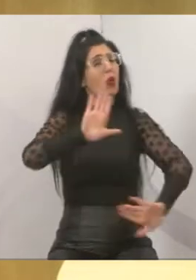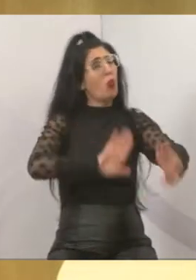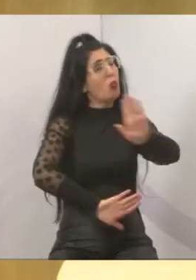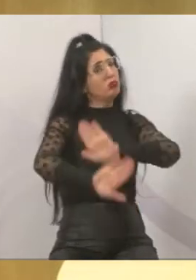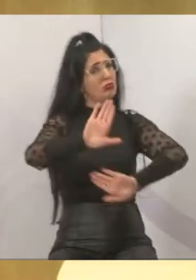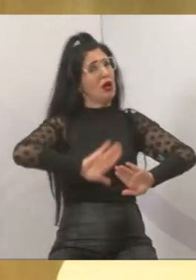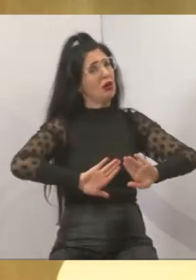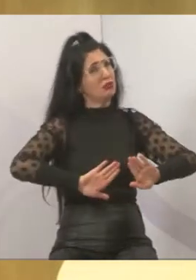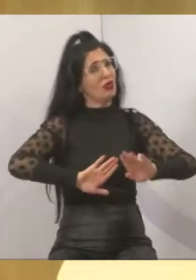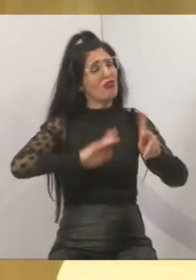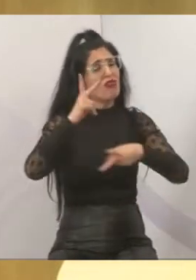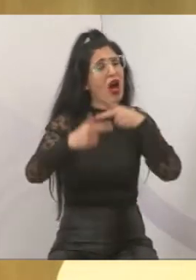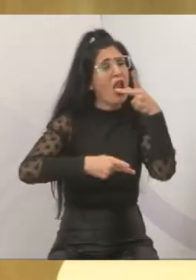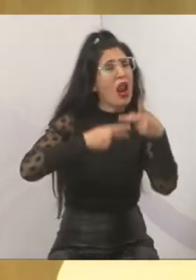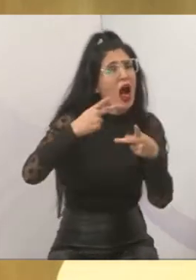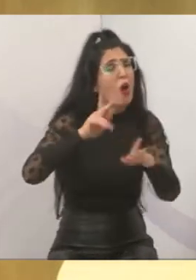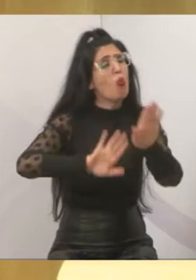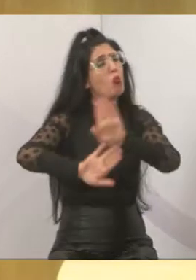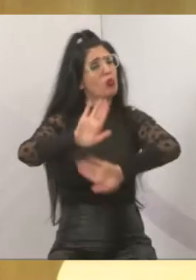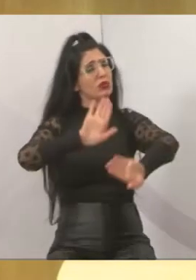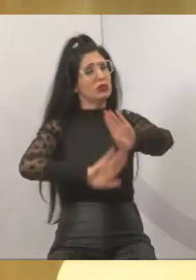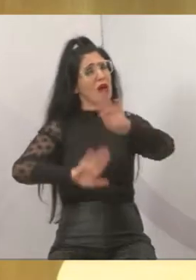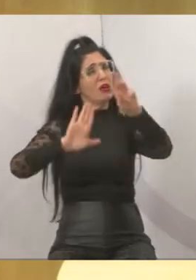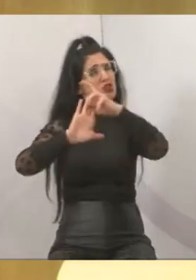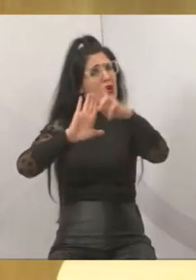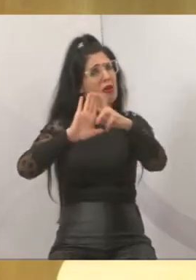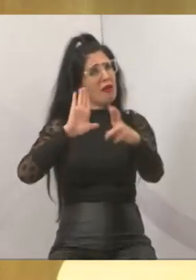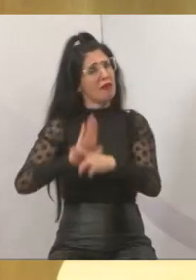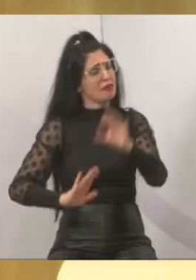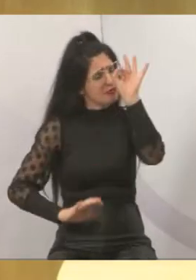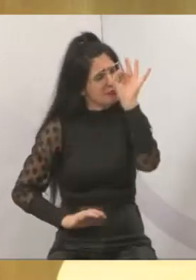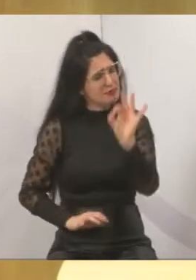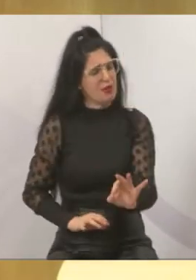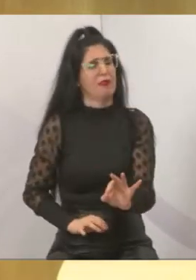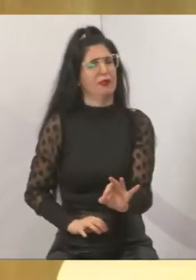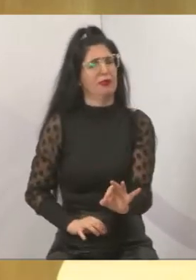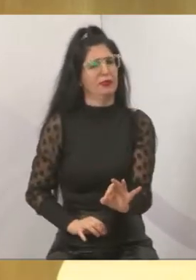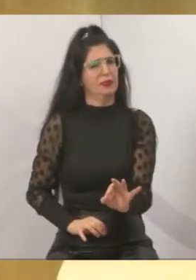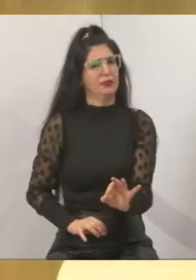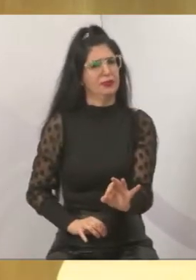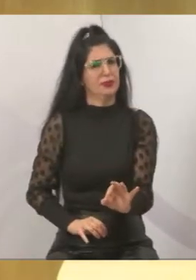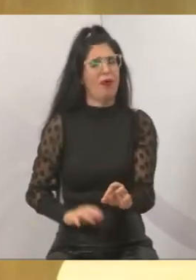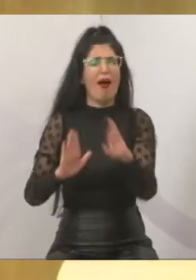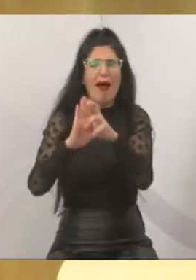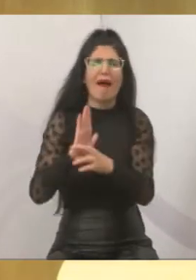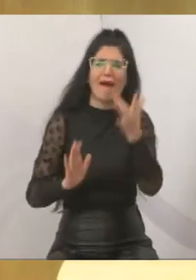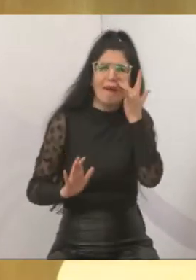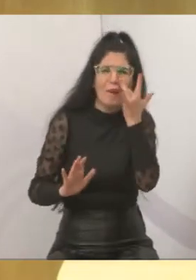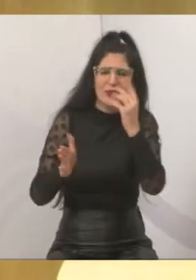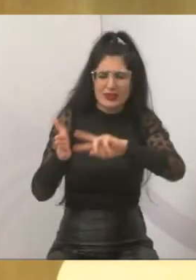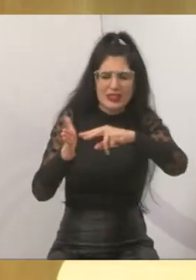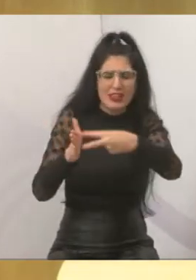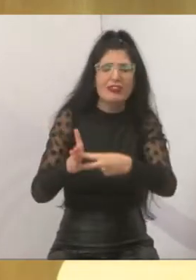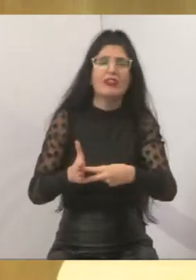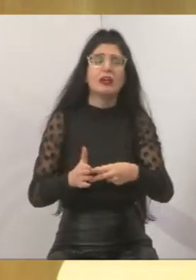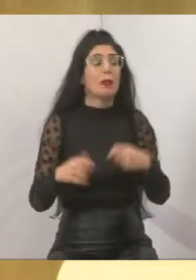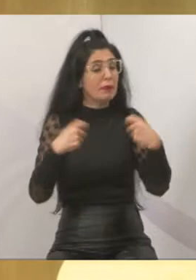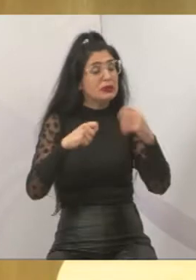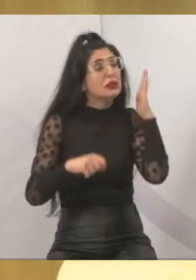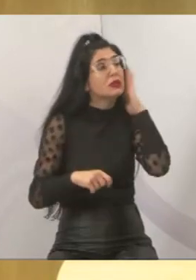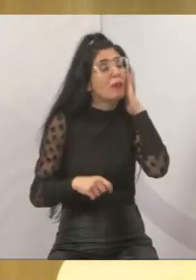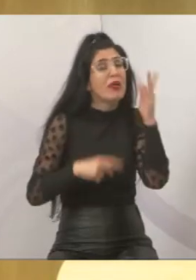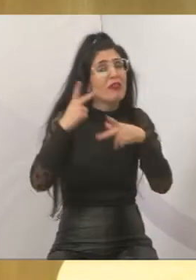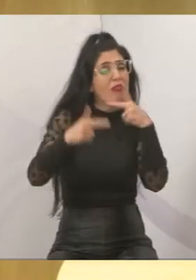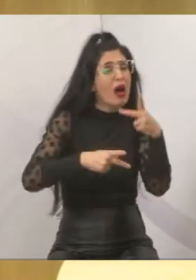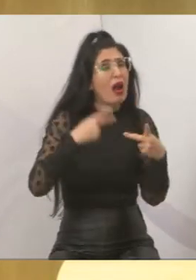empáticos. A regra de ouro deve ser o nosso norte. E aqui, como existem muitos cristãos,